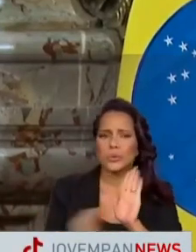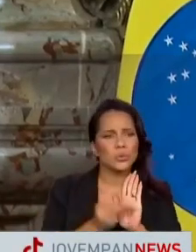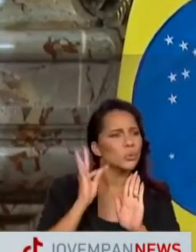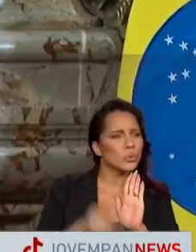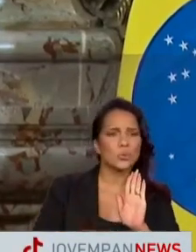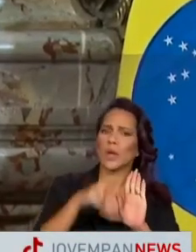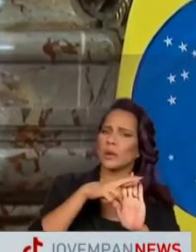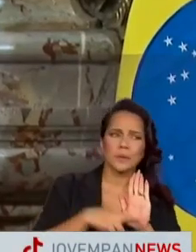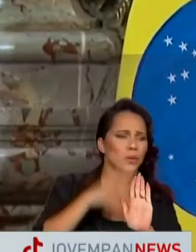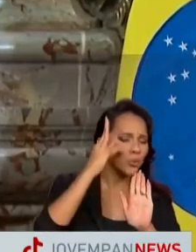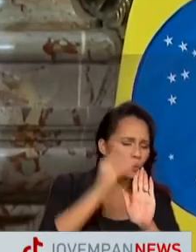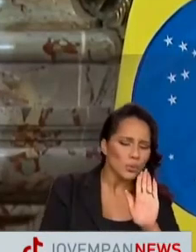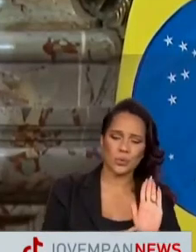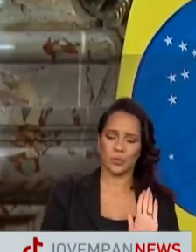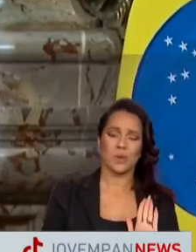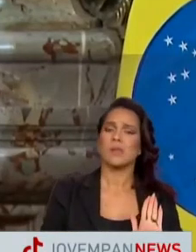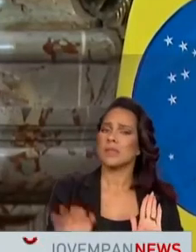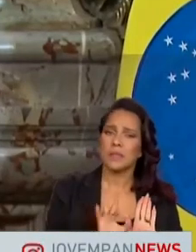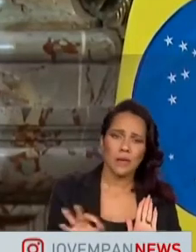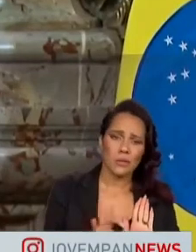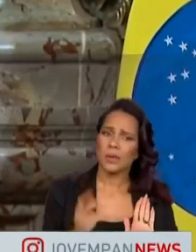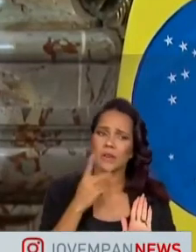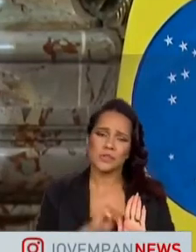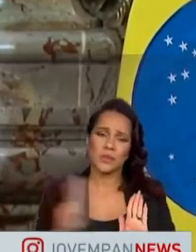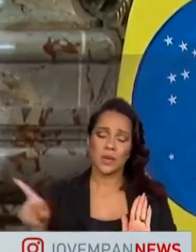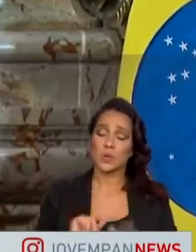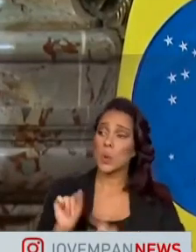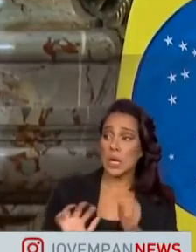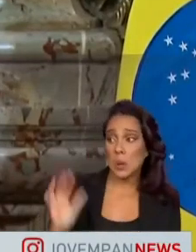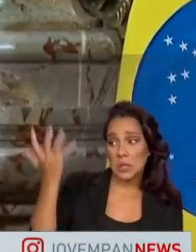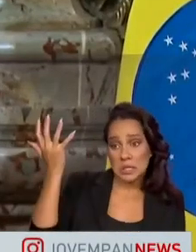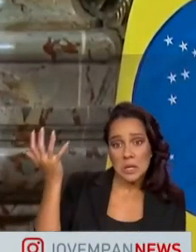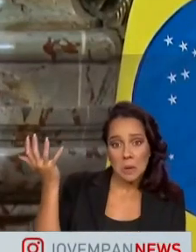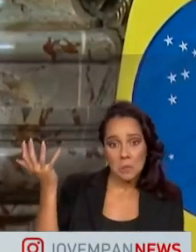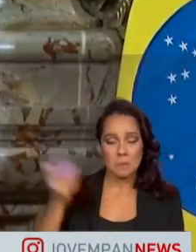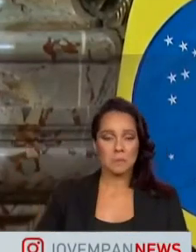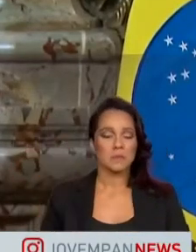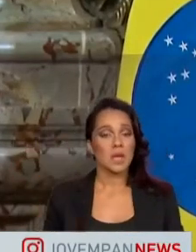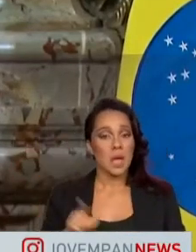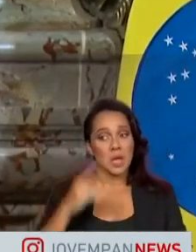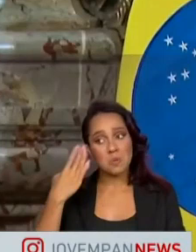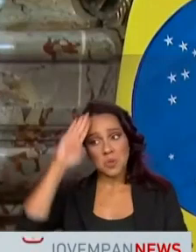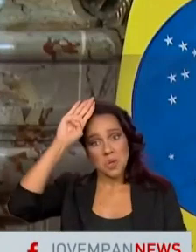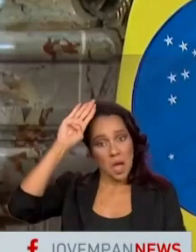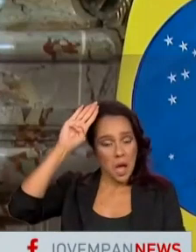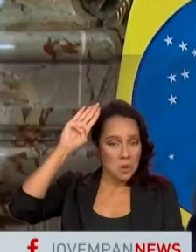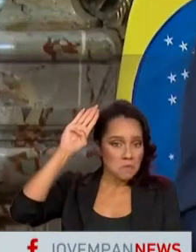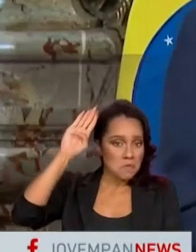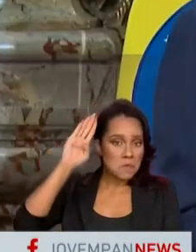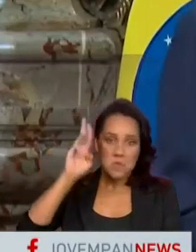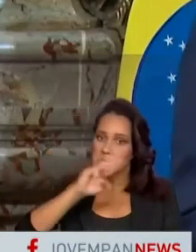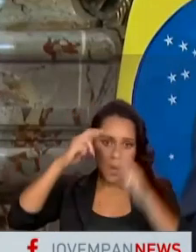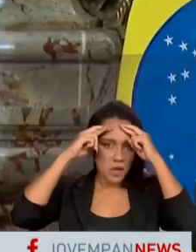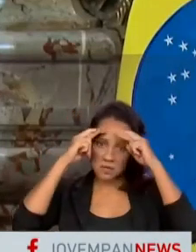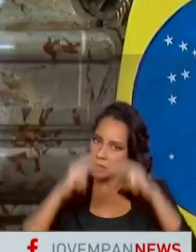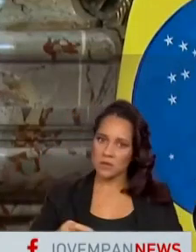regulamentado. Está todo regulamentado. Não há nenhum artigo que diga o contrário. O que aconteceu? O que sucedeu? É que o Bolsonaro não respeitou